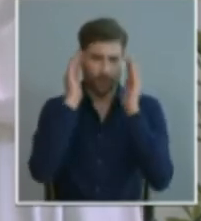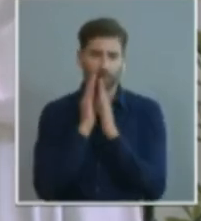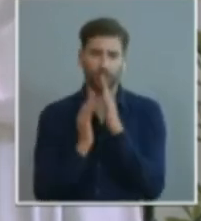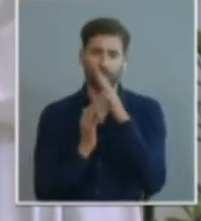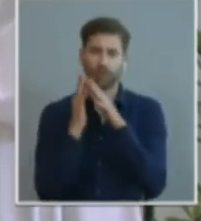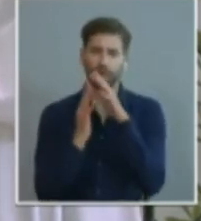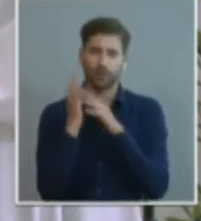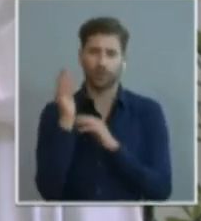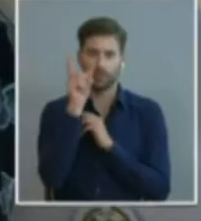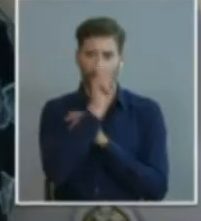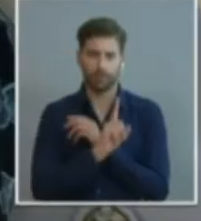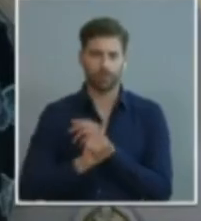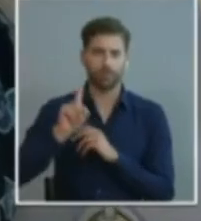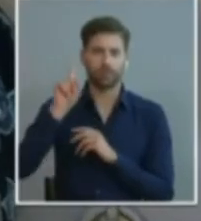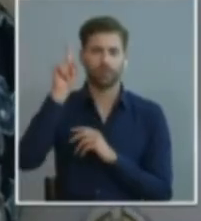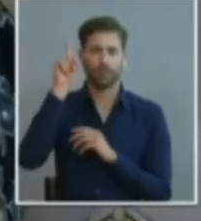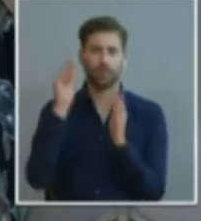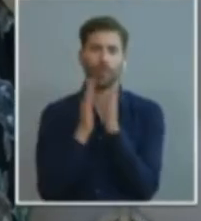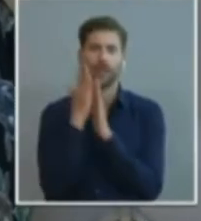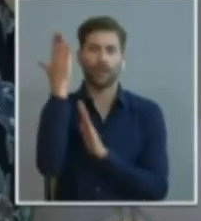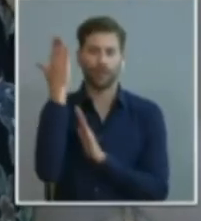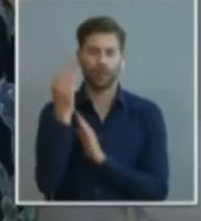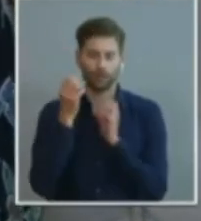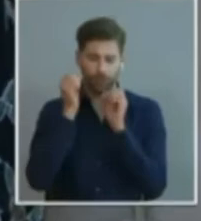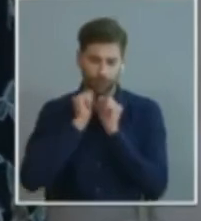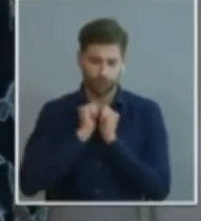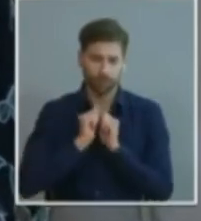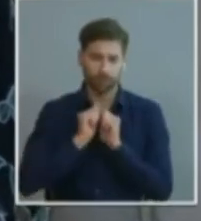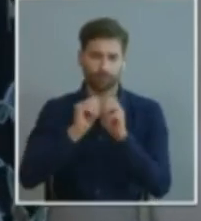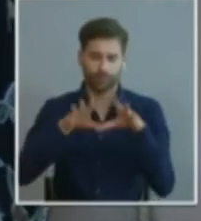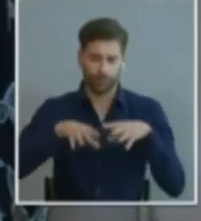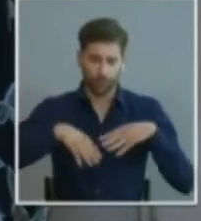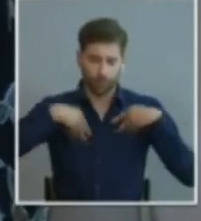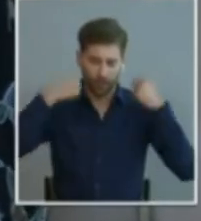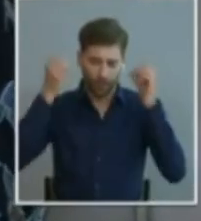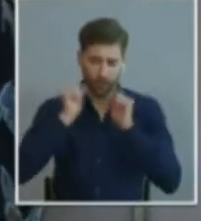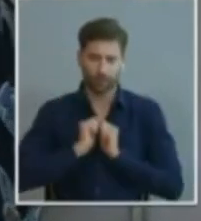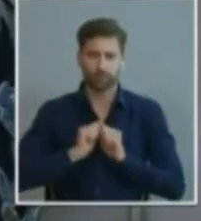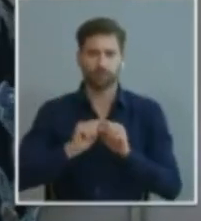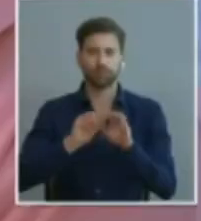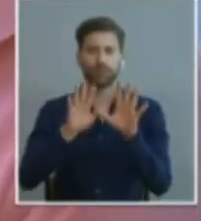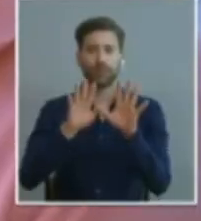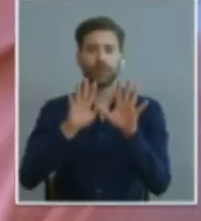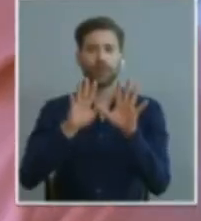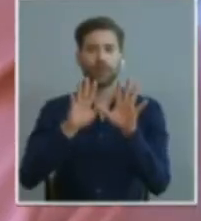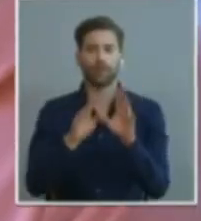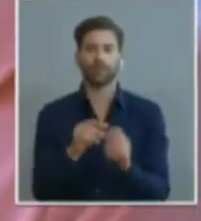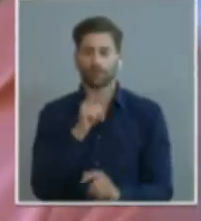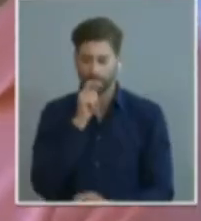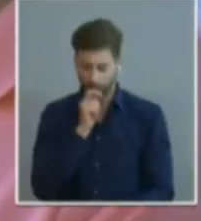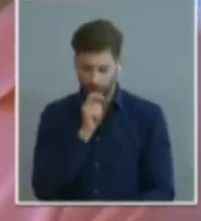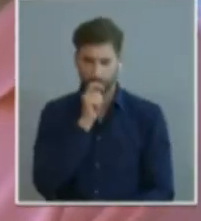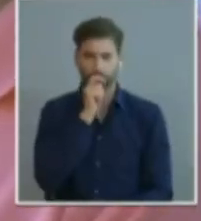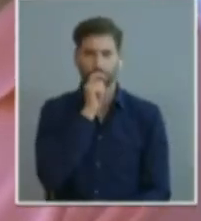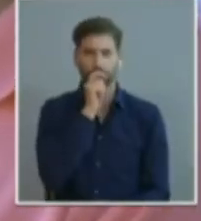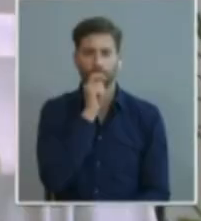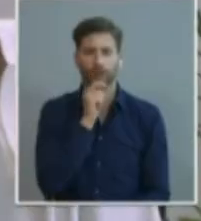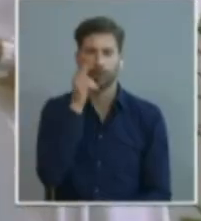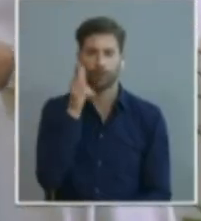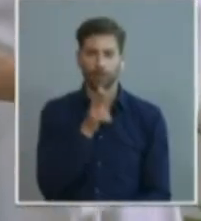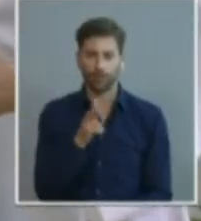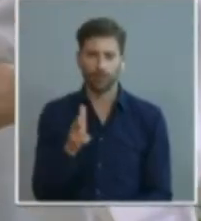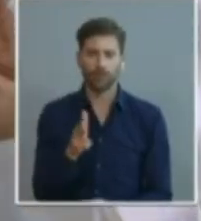Maria, Deus vos conceda a alegria espiritual e a recompensa eterna. Amém. E abençoe-vos, ó